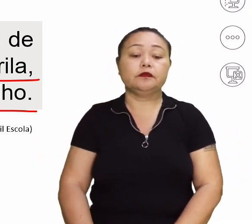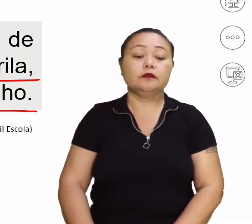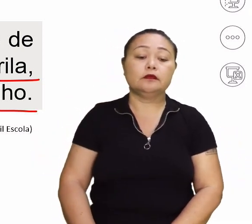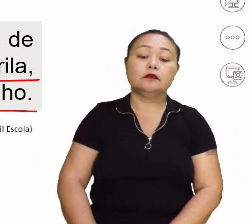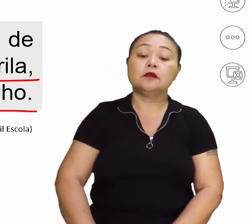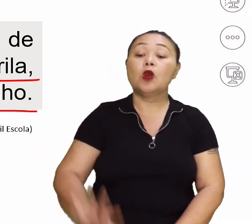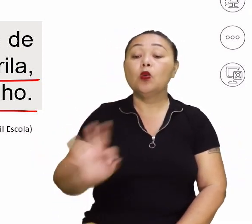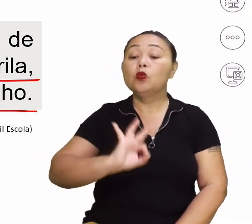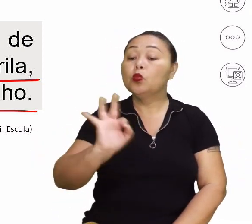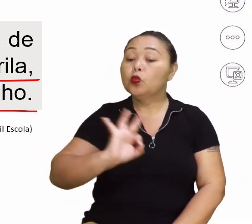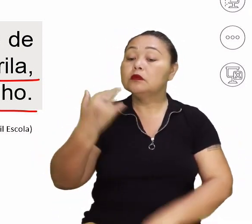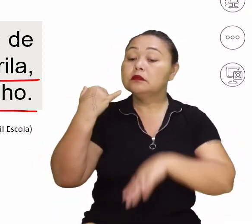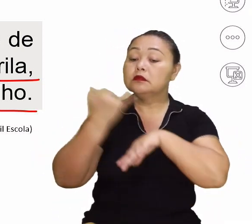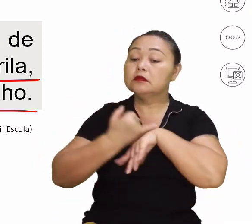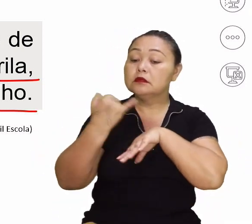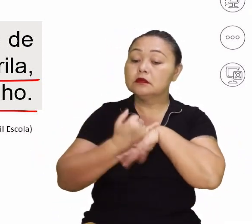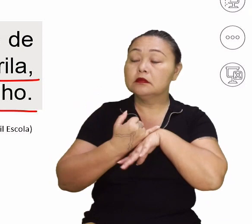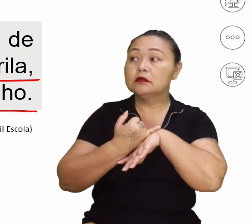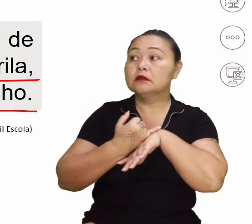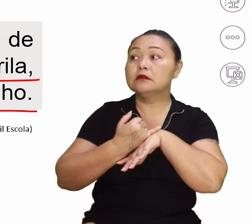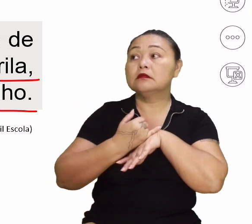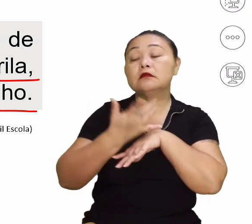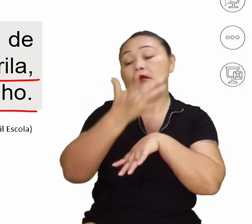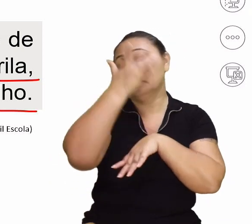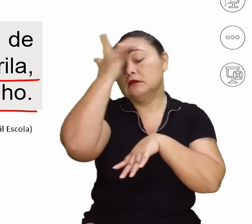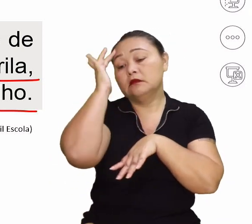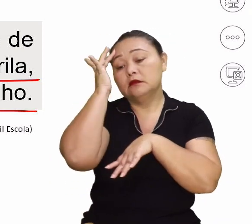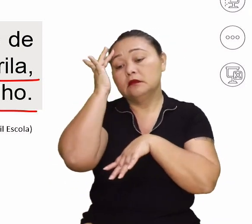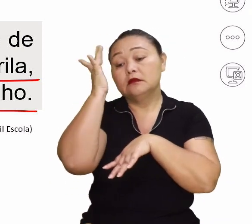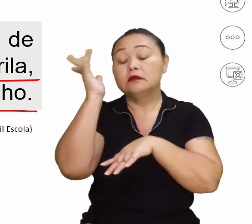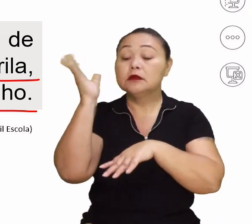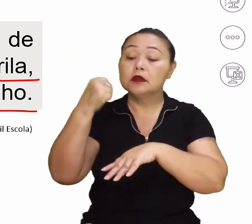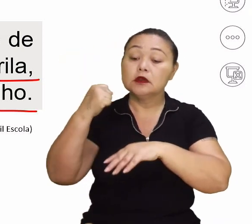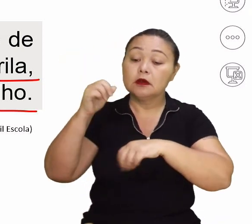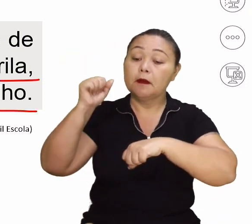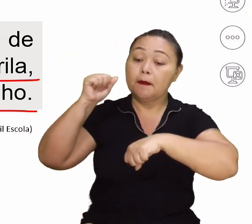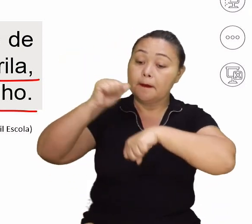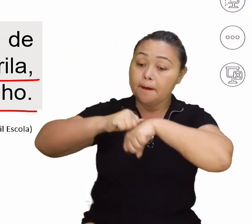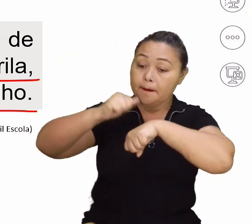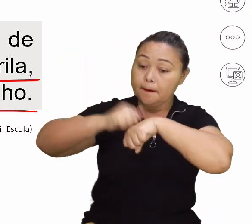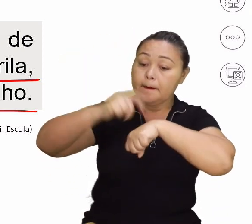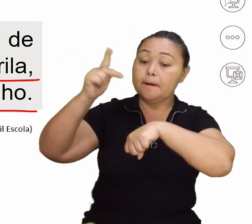não metálicos, que as pessoas chamam de pedras